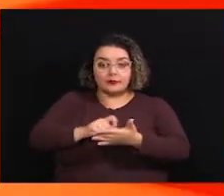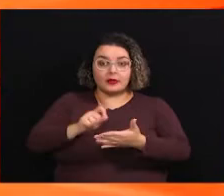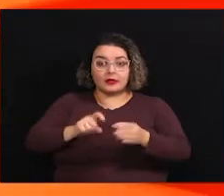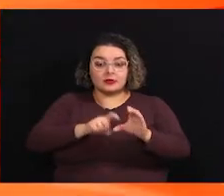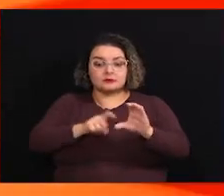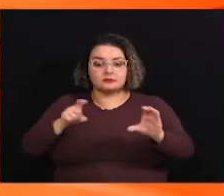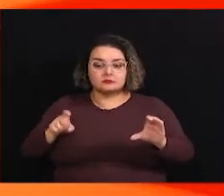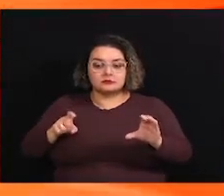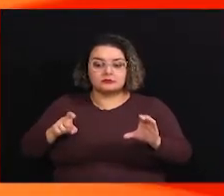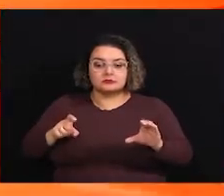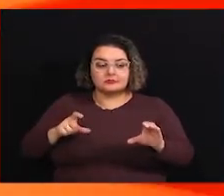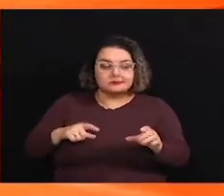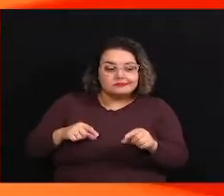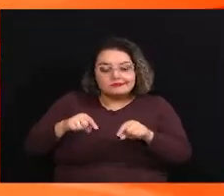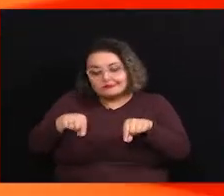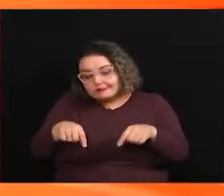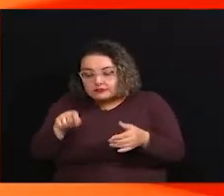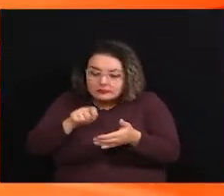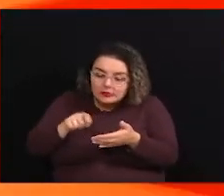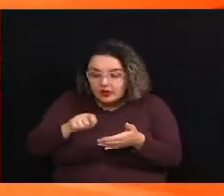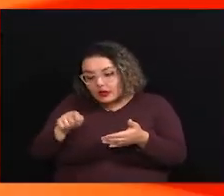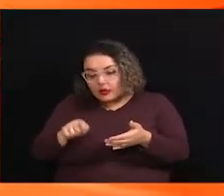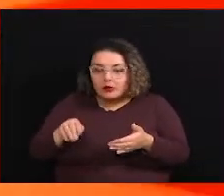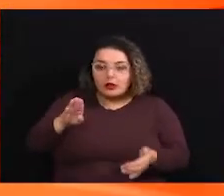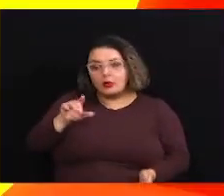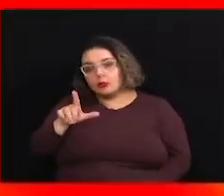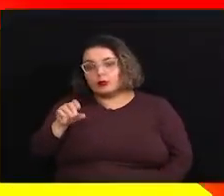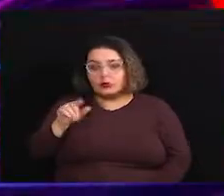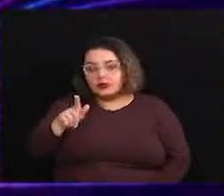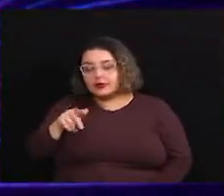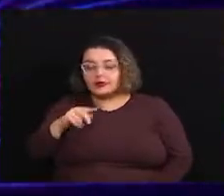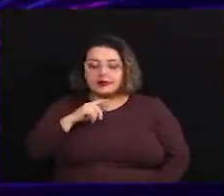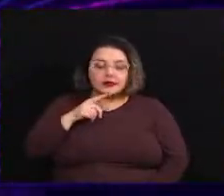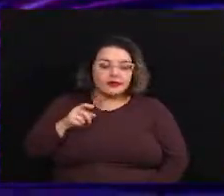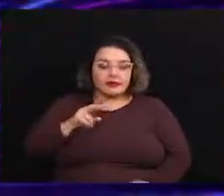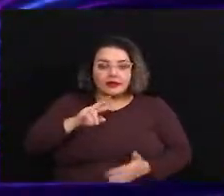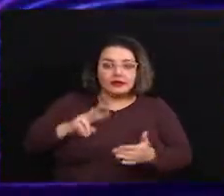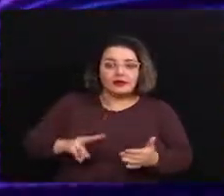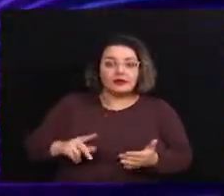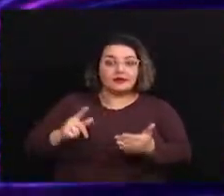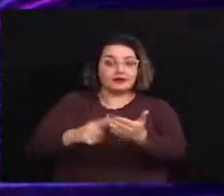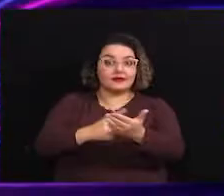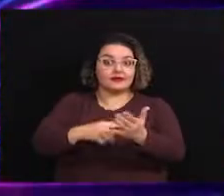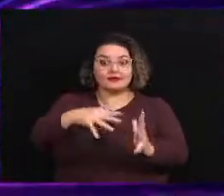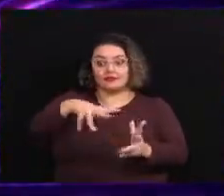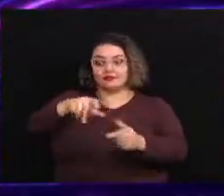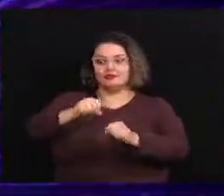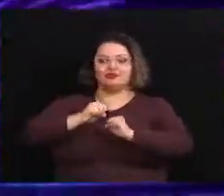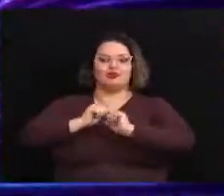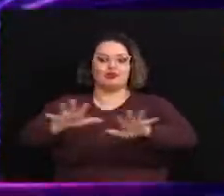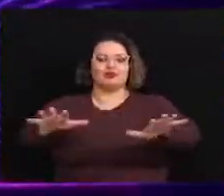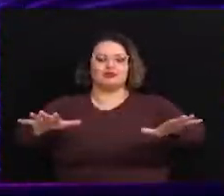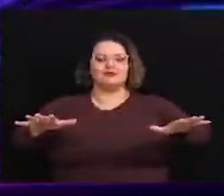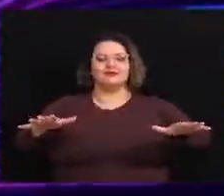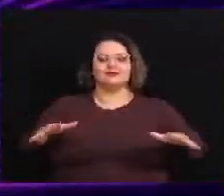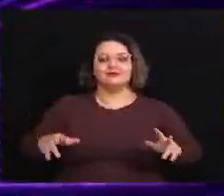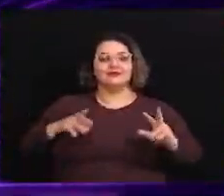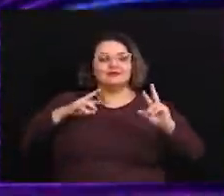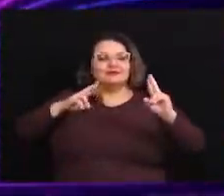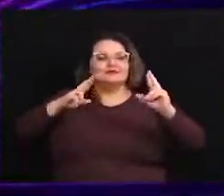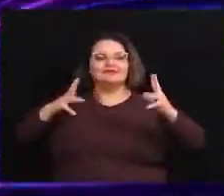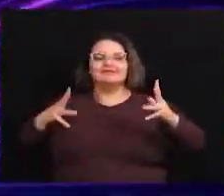escritor independente que estava sempre no quarto escrevendo no seu blog que ninguém lê, e de repente você tem um livro no mundo, sabe? Então, assim, foi